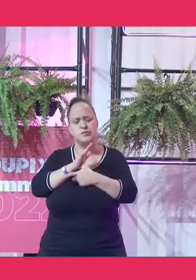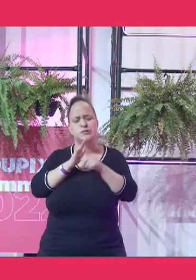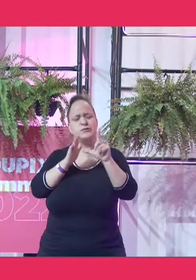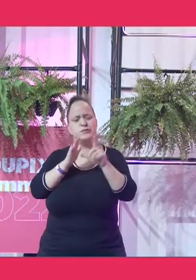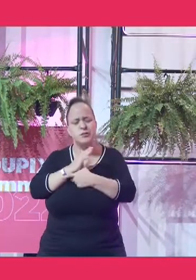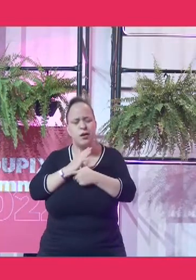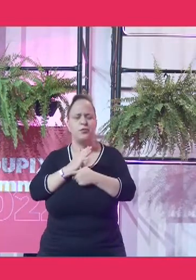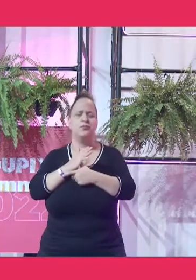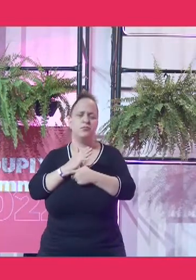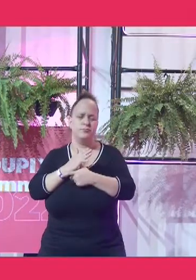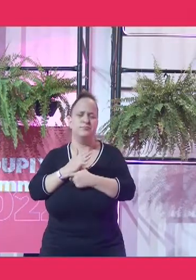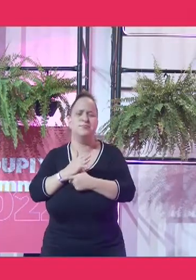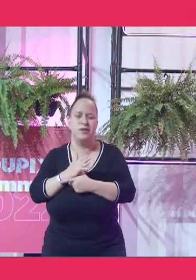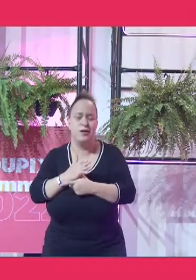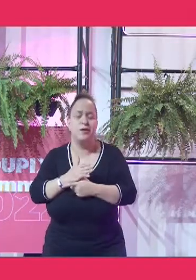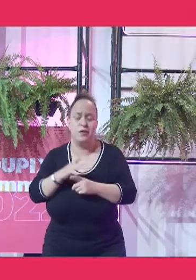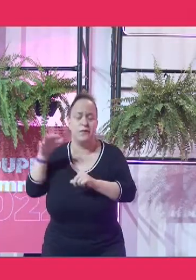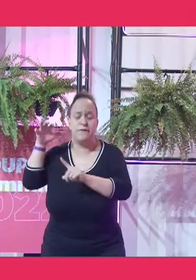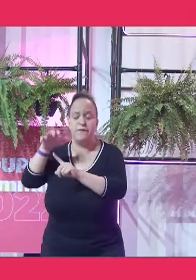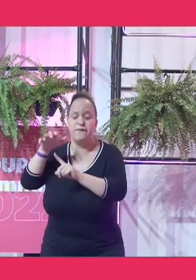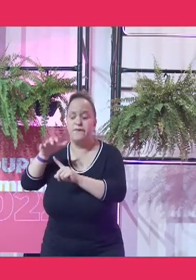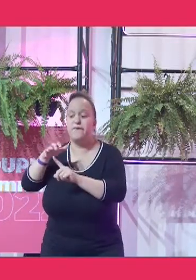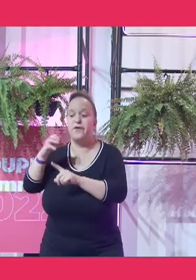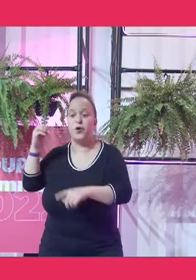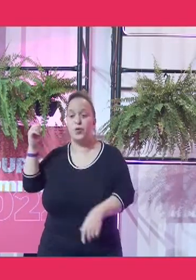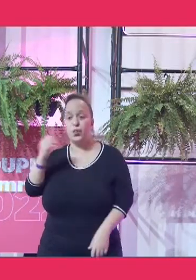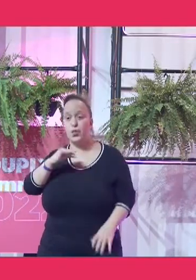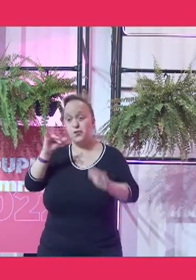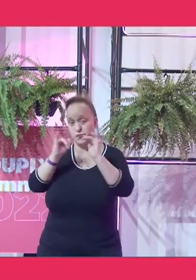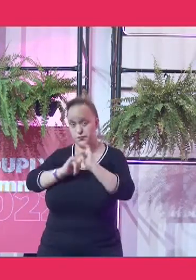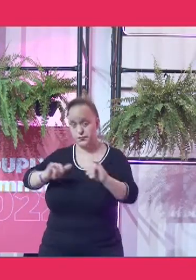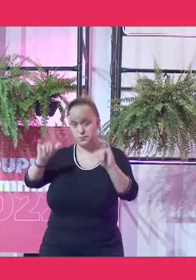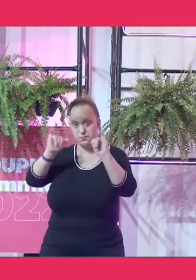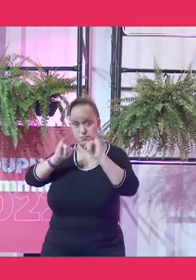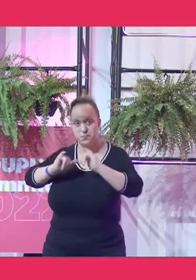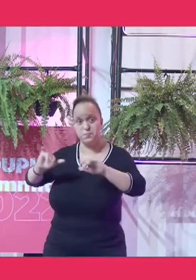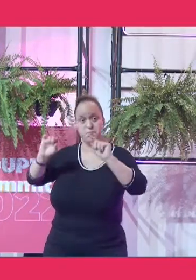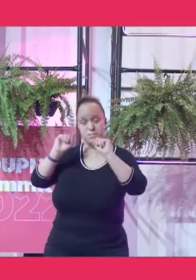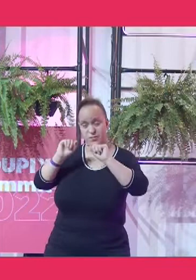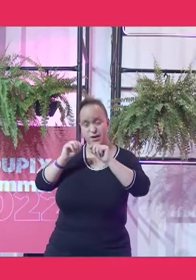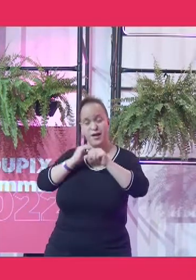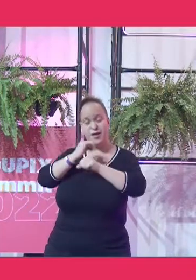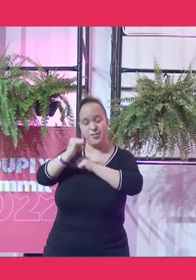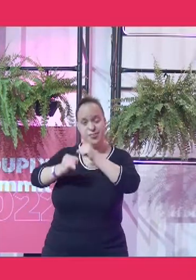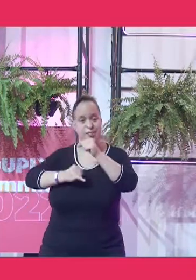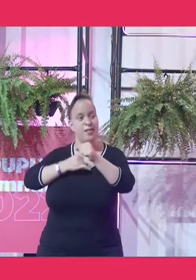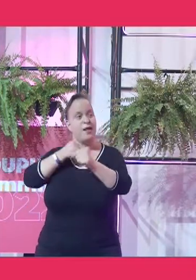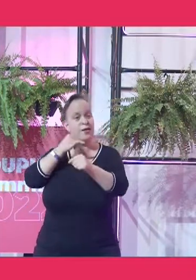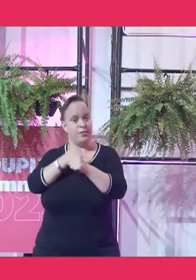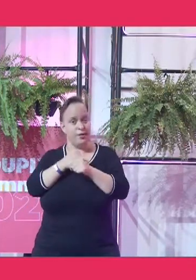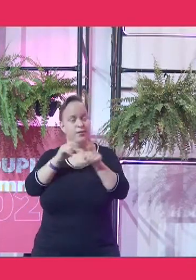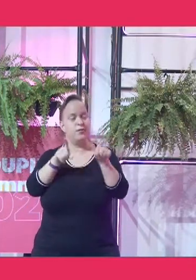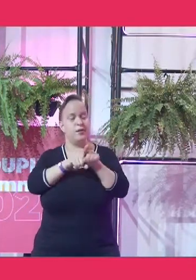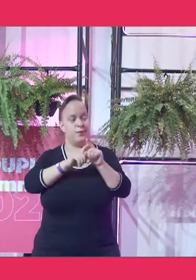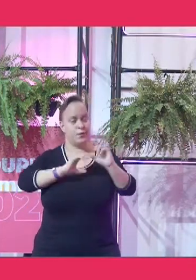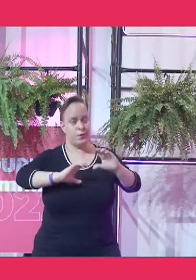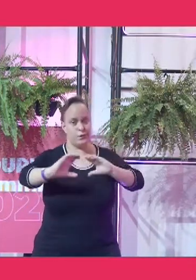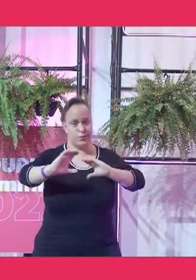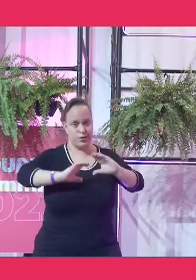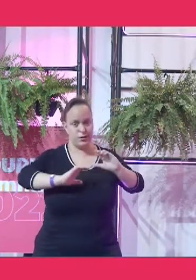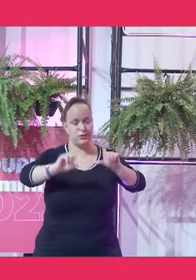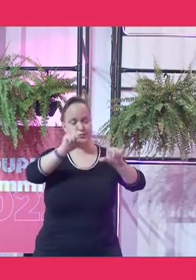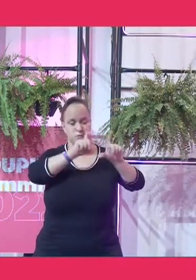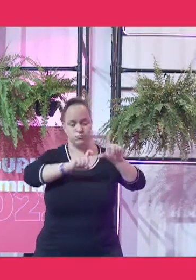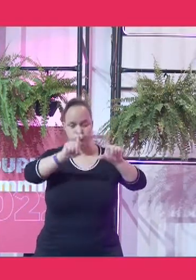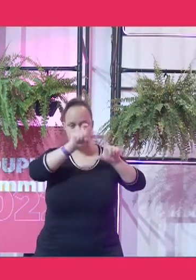E uma coisa que eu falo muito para novos influenciadores é a internet e a comunicação digital no geral e,